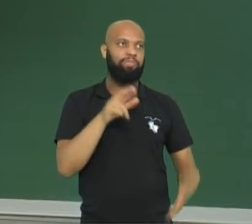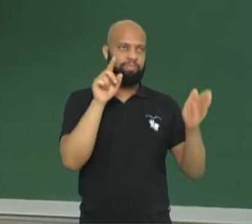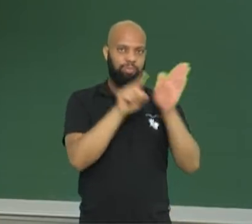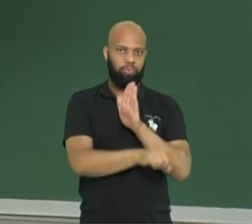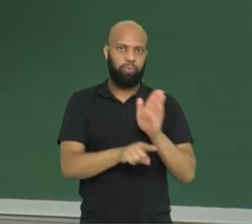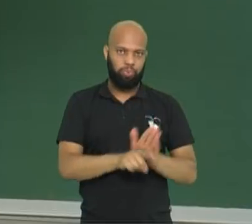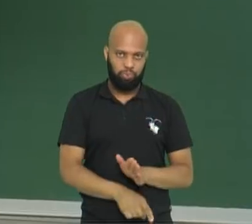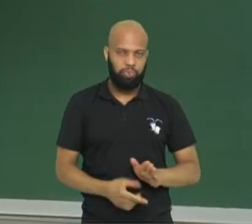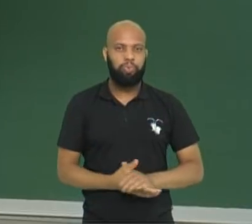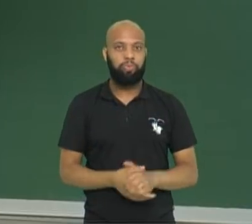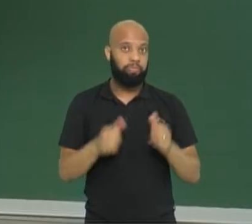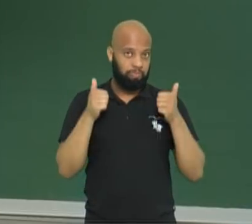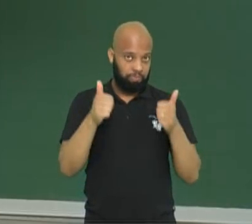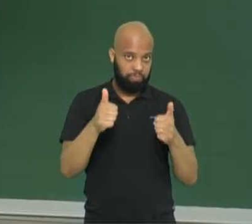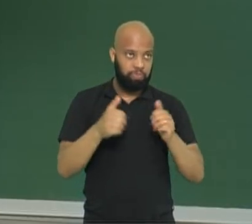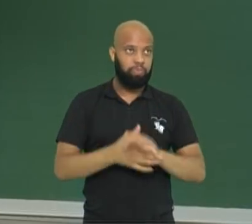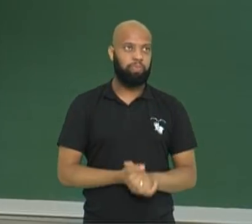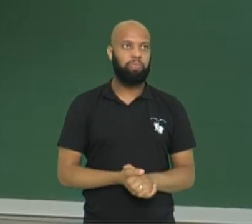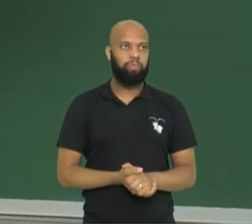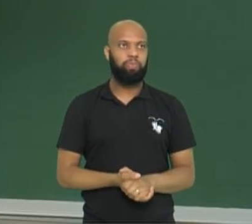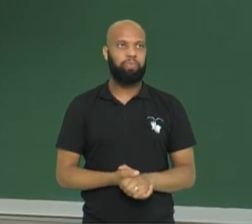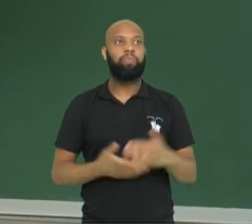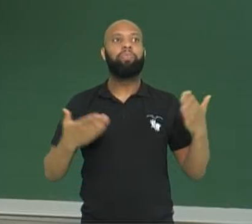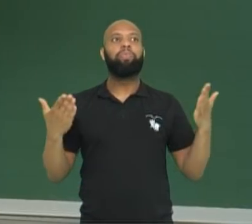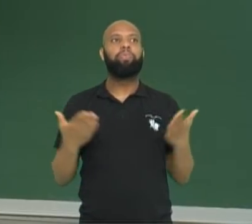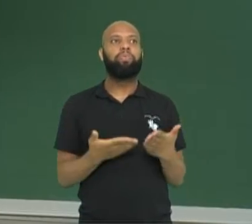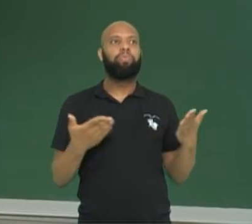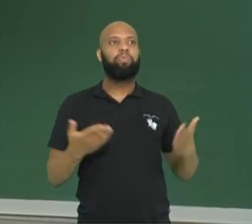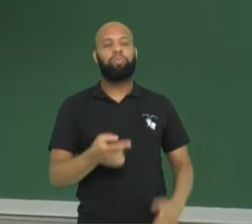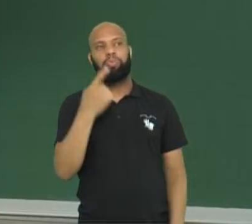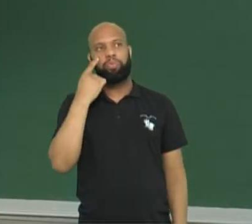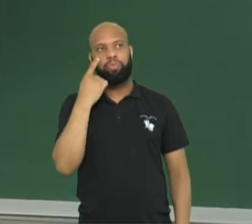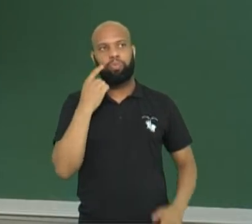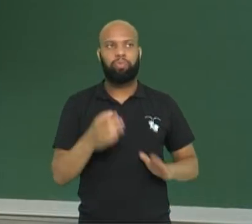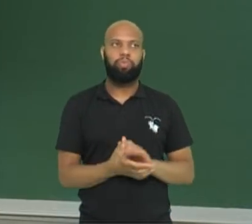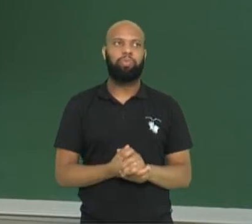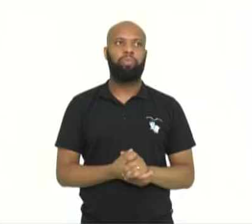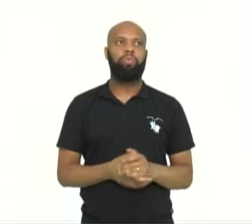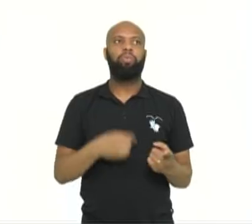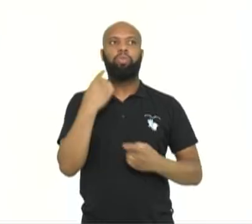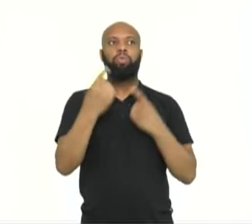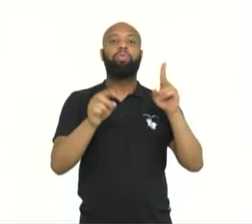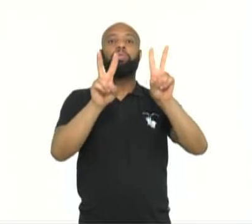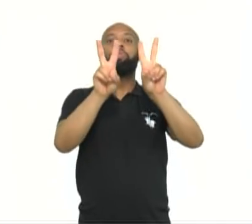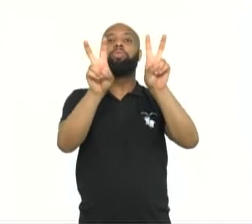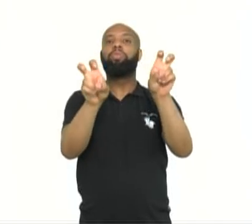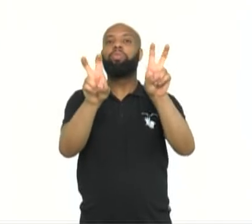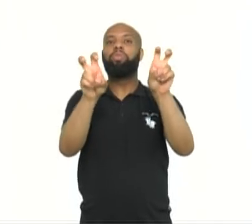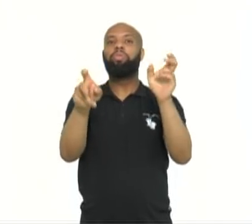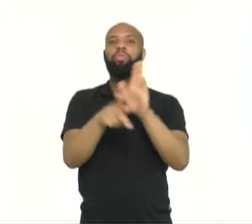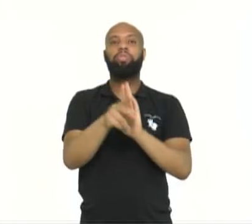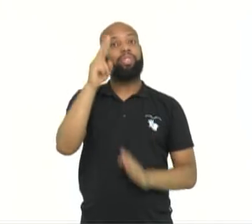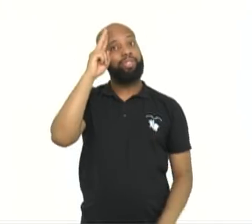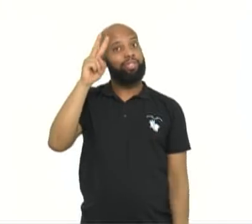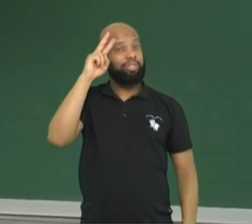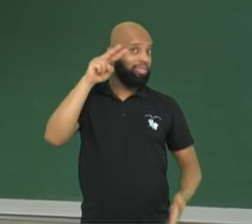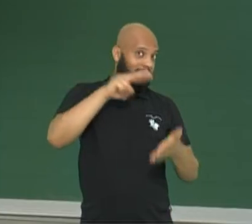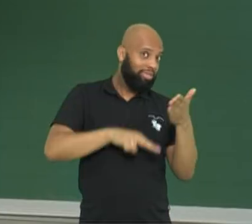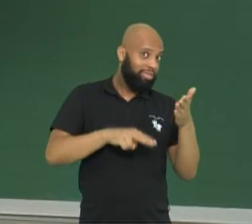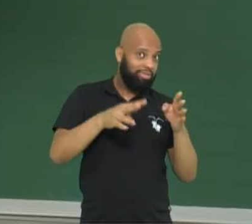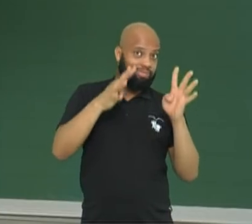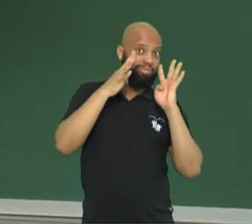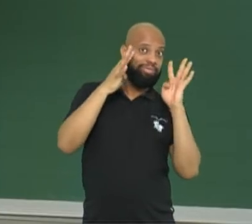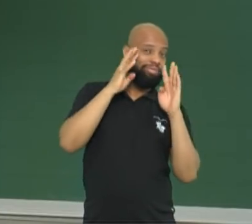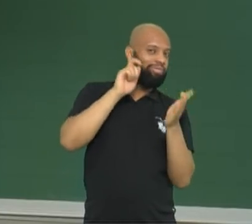nossas questões, beleza? Agora, então, olha lá. Qual era o tema, então, do causo lido, pessoal? Você